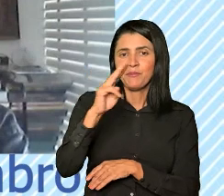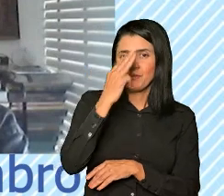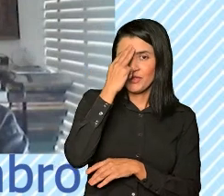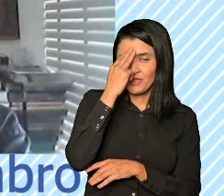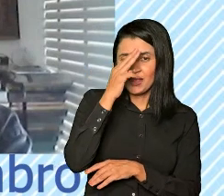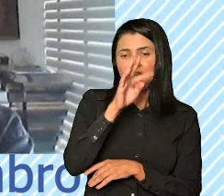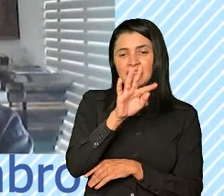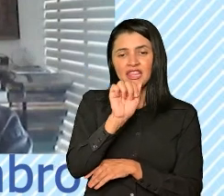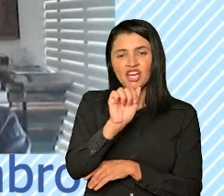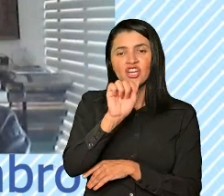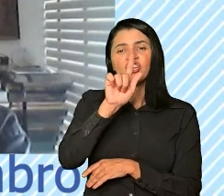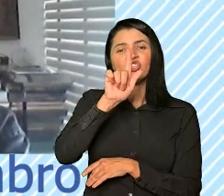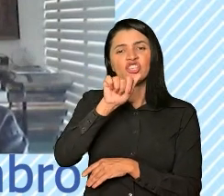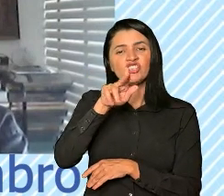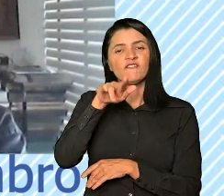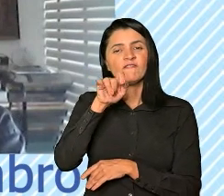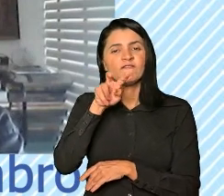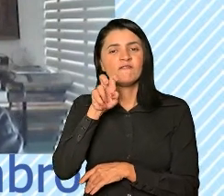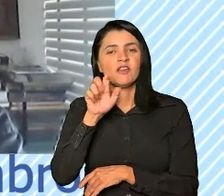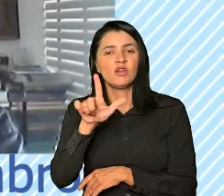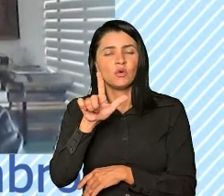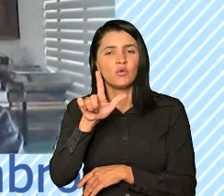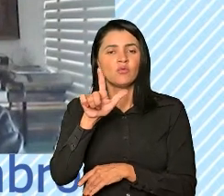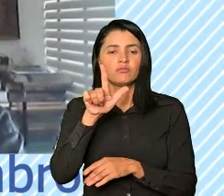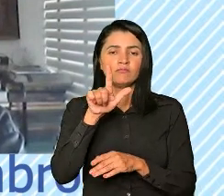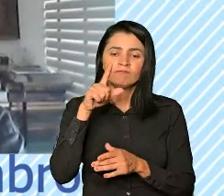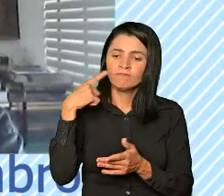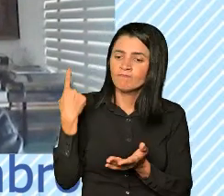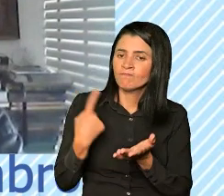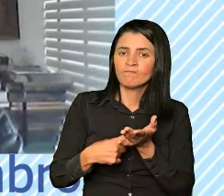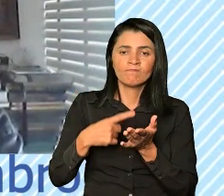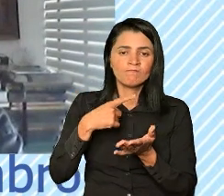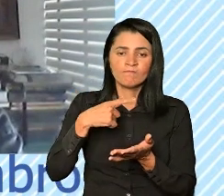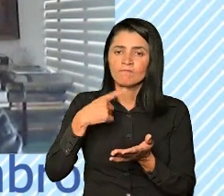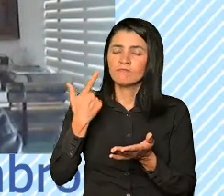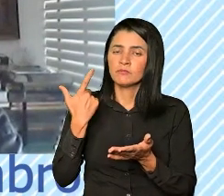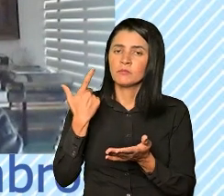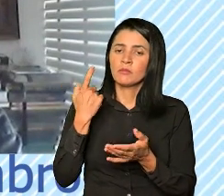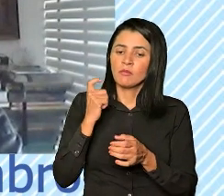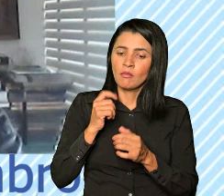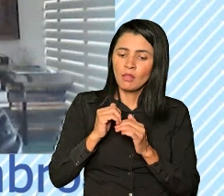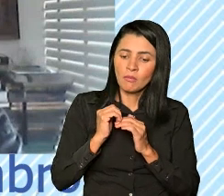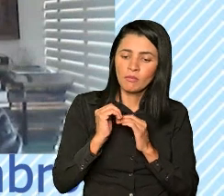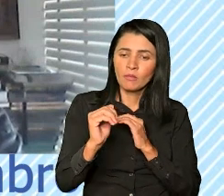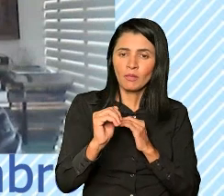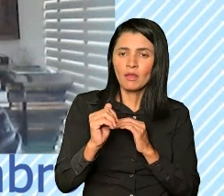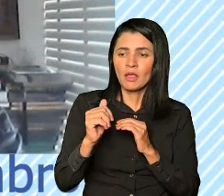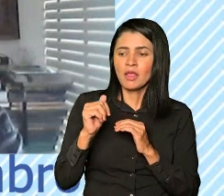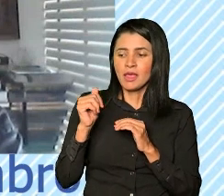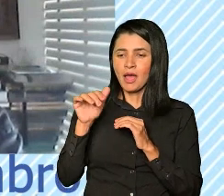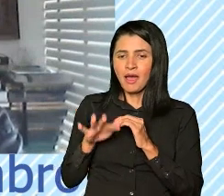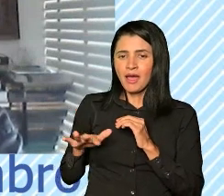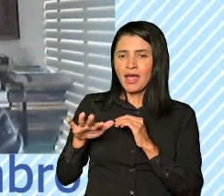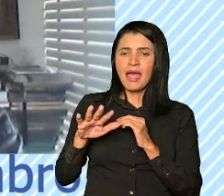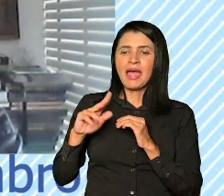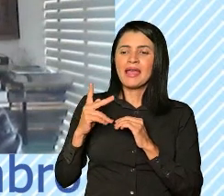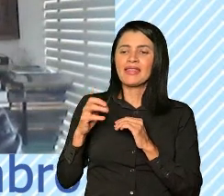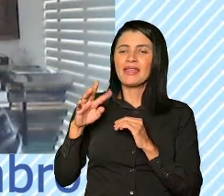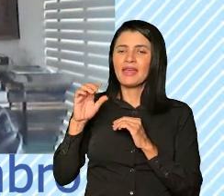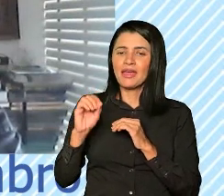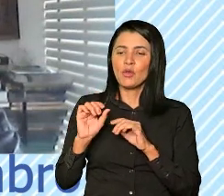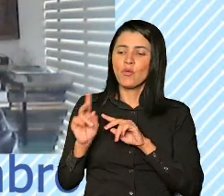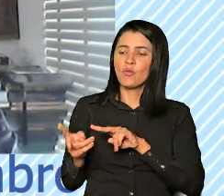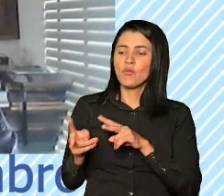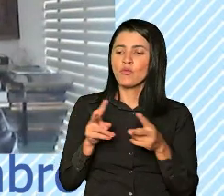memória solidificada, uma memória patrimonializada. Então, nós saímos do plano do etéreo, nós passamos para a pedra, nós temos